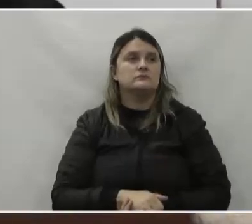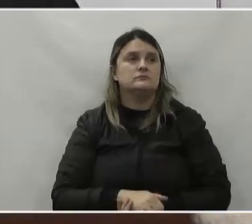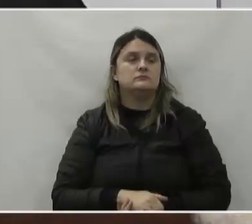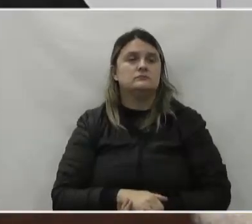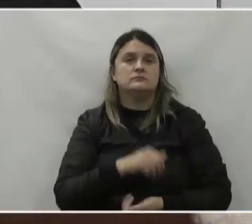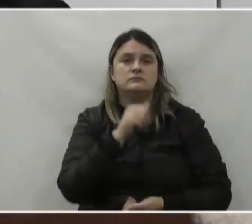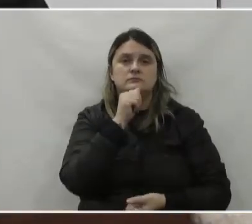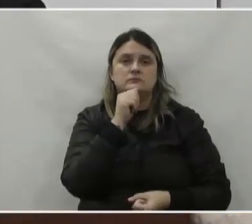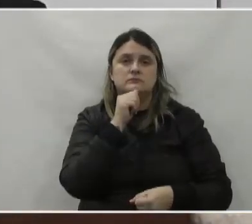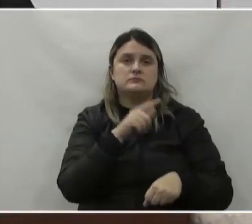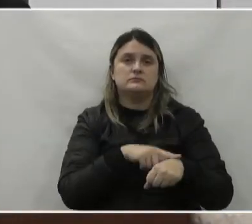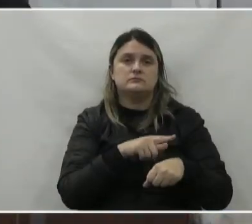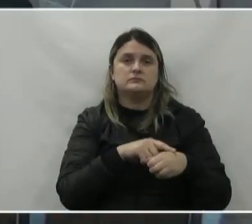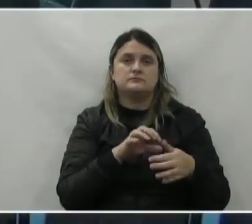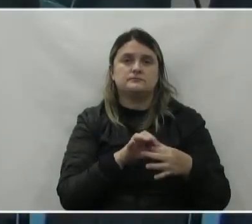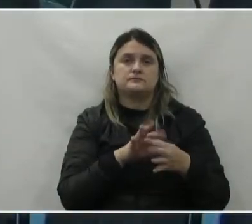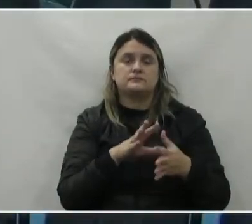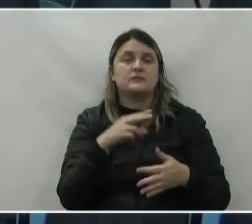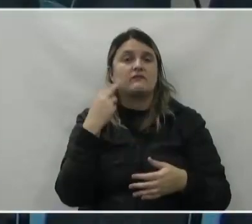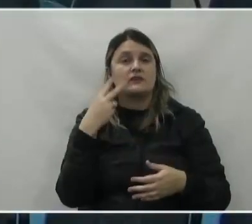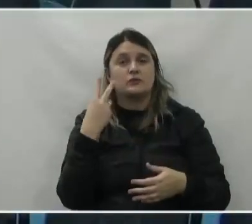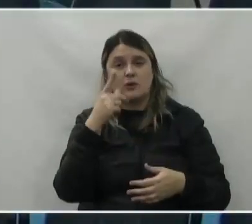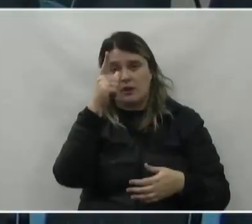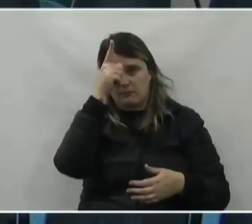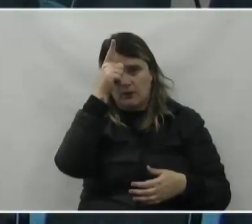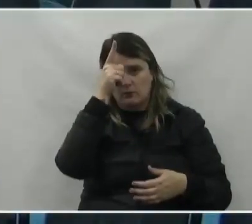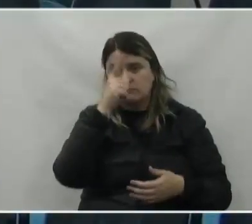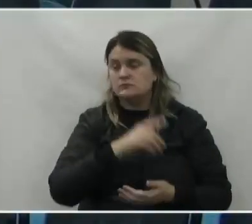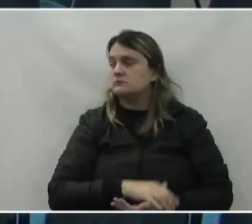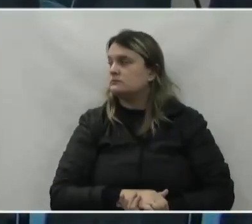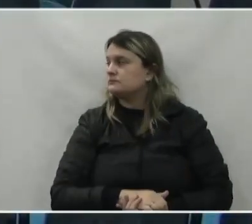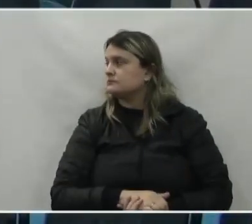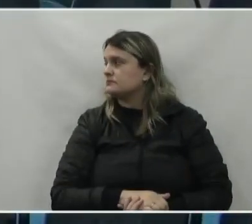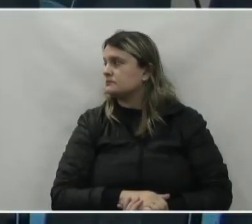Palavra livre. Com a palavra, vereador Alemão da Agropecuária.